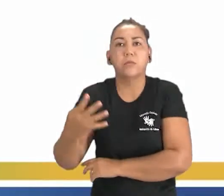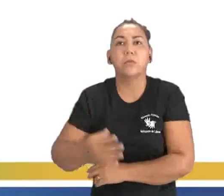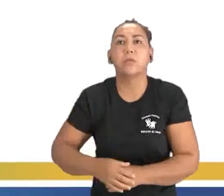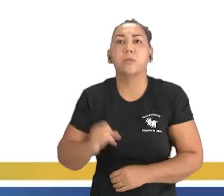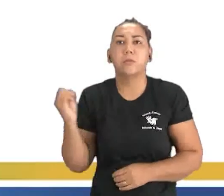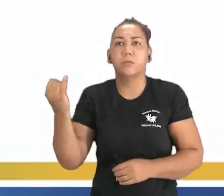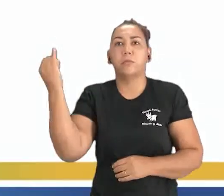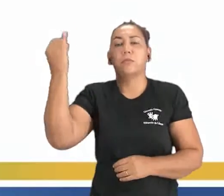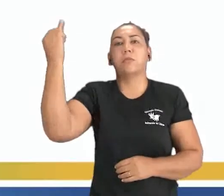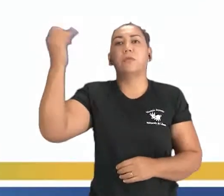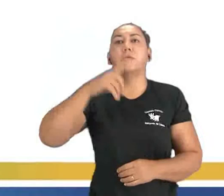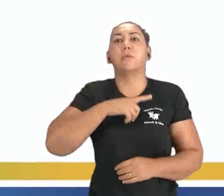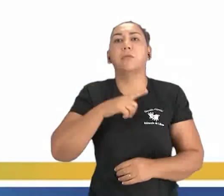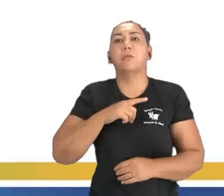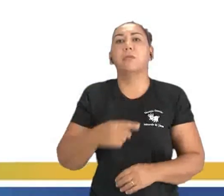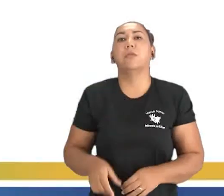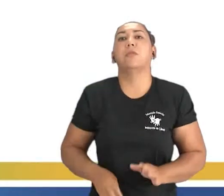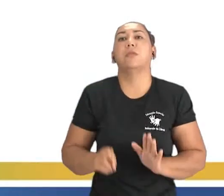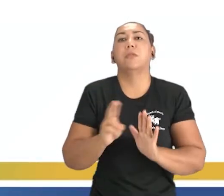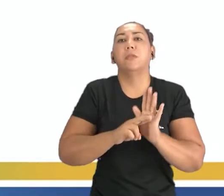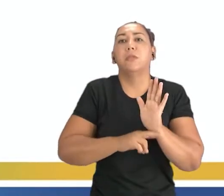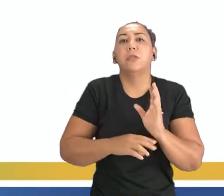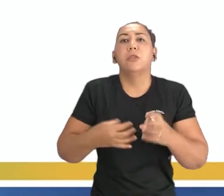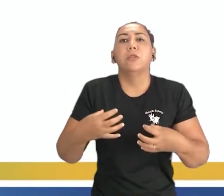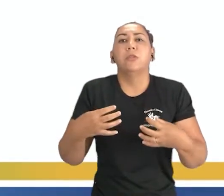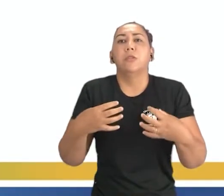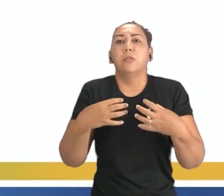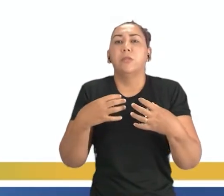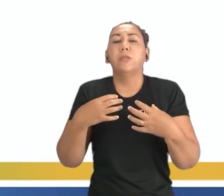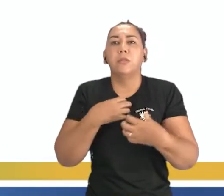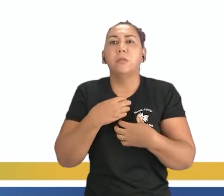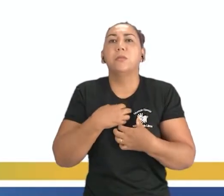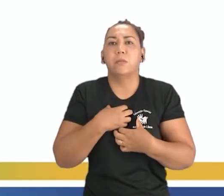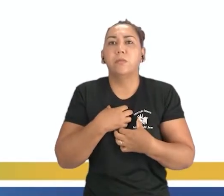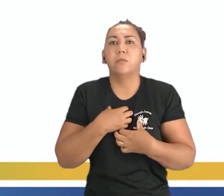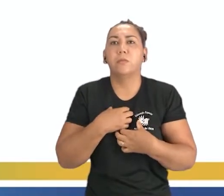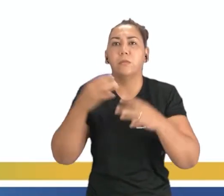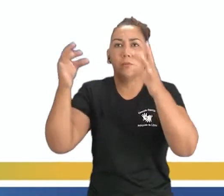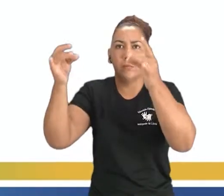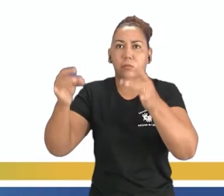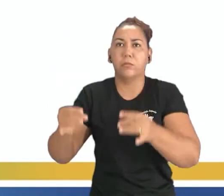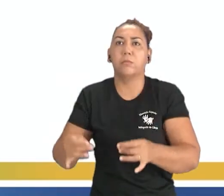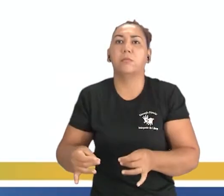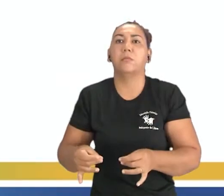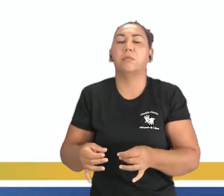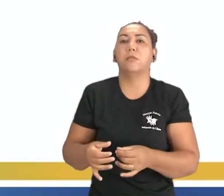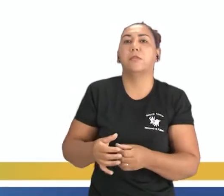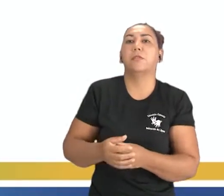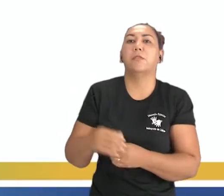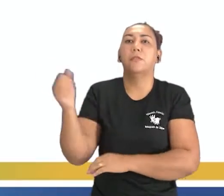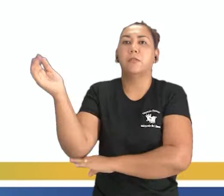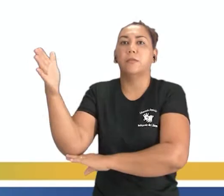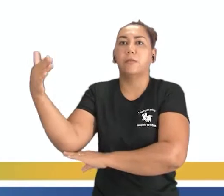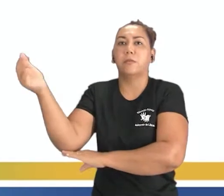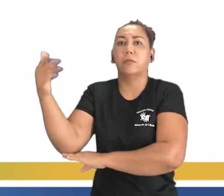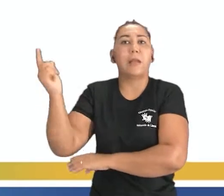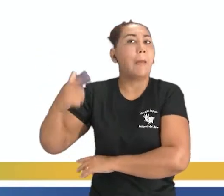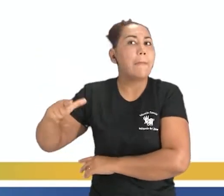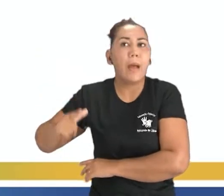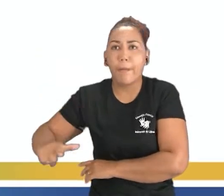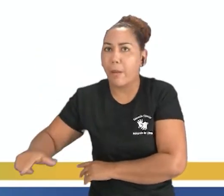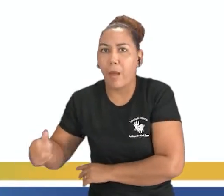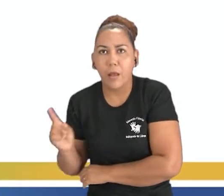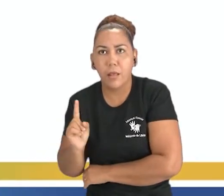gente ter um procedimento sistemático aí para listar todas as possíveis bandeiras, né? Sem repeti-las. Então, para isso, nós